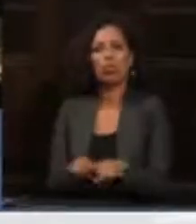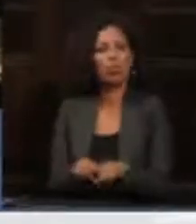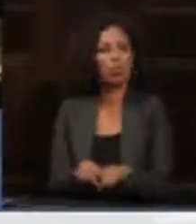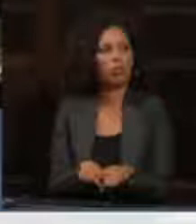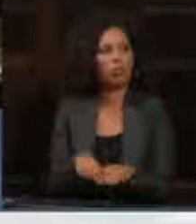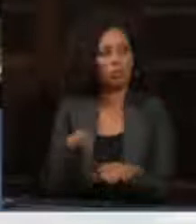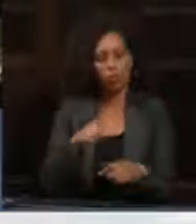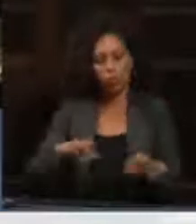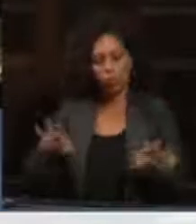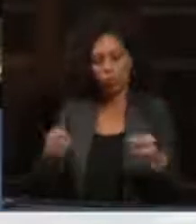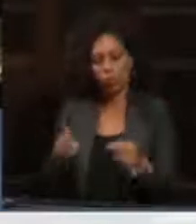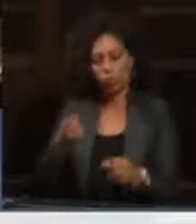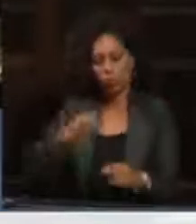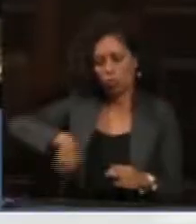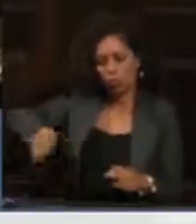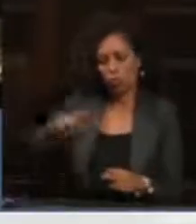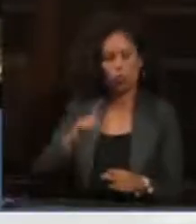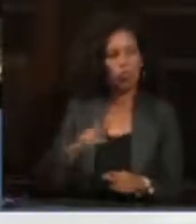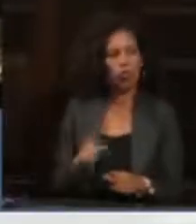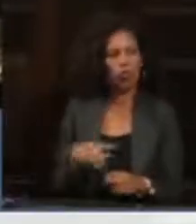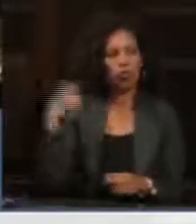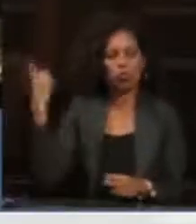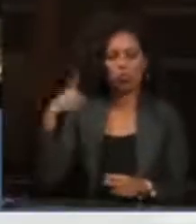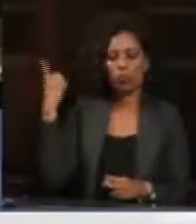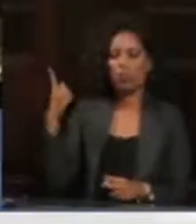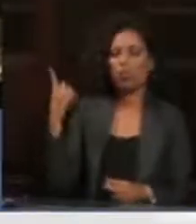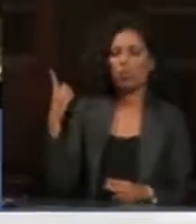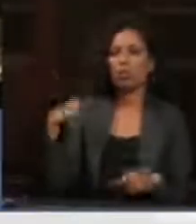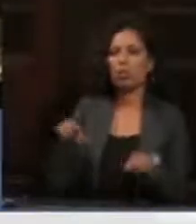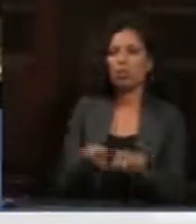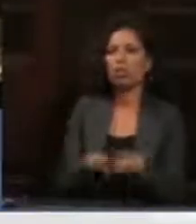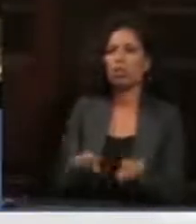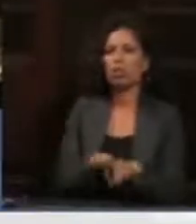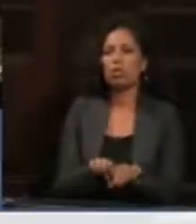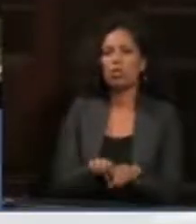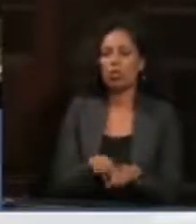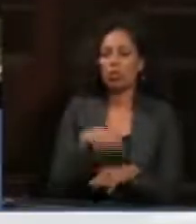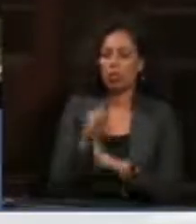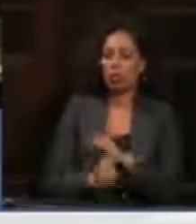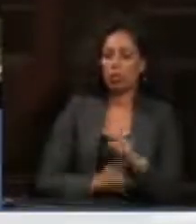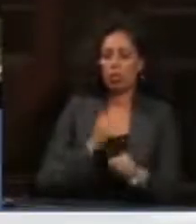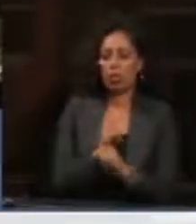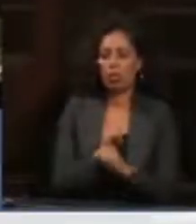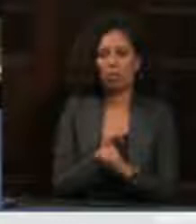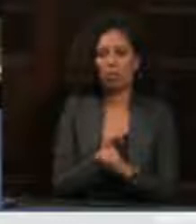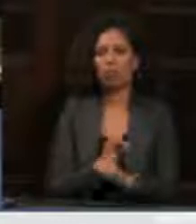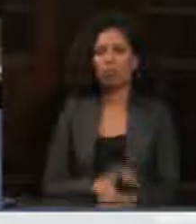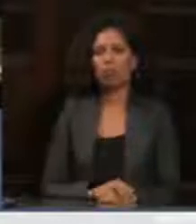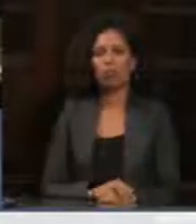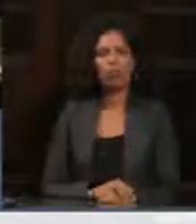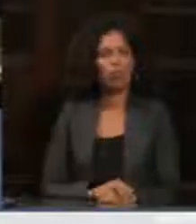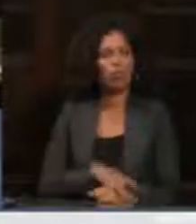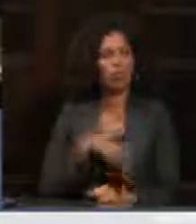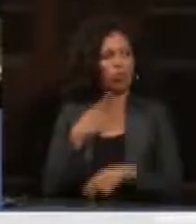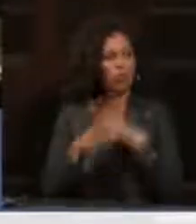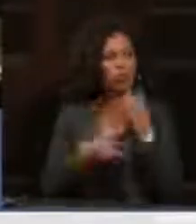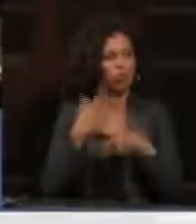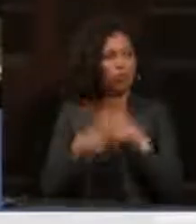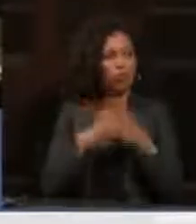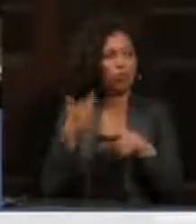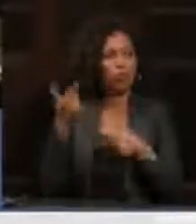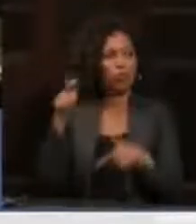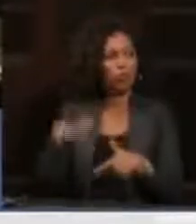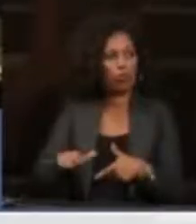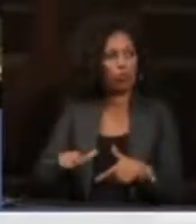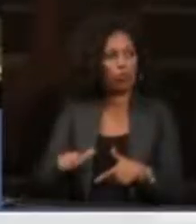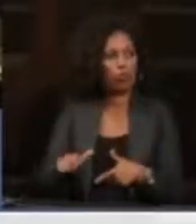de nós, deputados e deputadas, e também nas nossas redes sociais. Faço mais uma